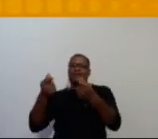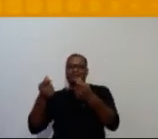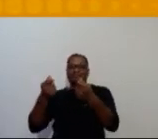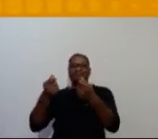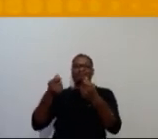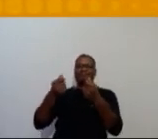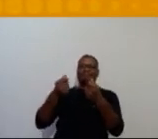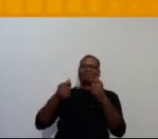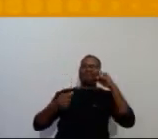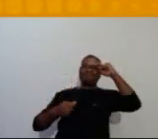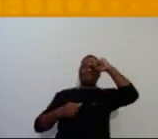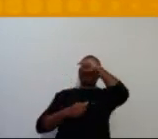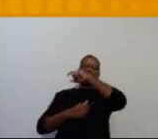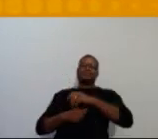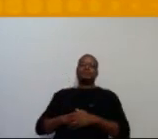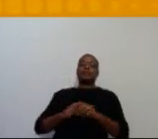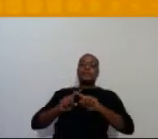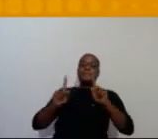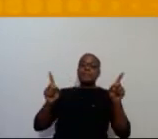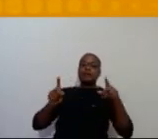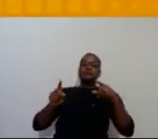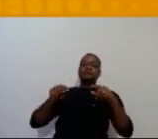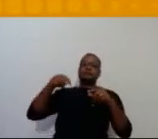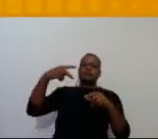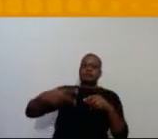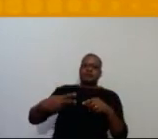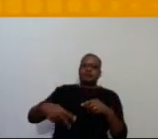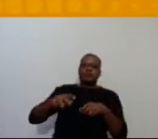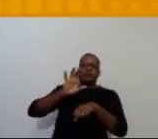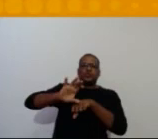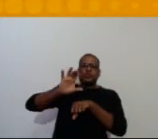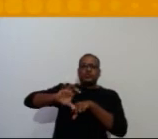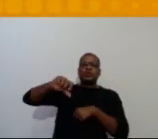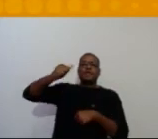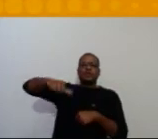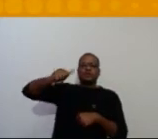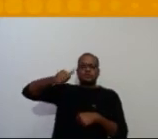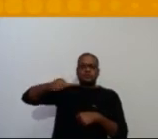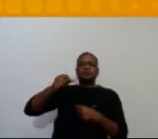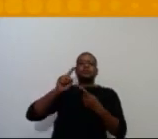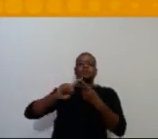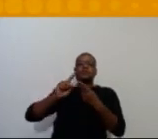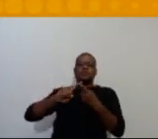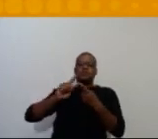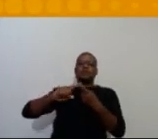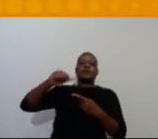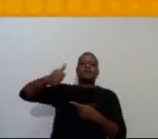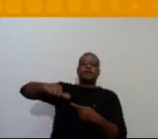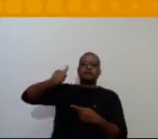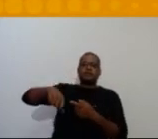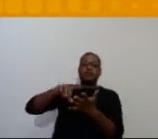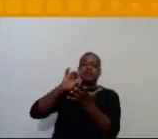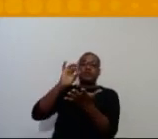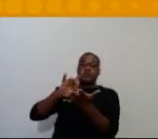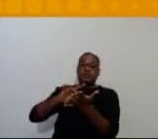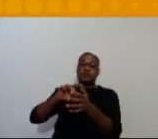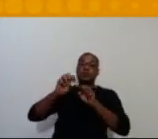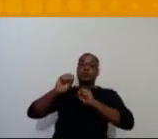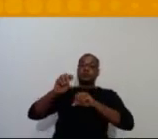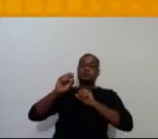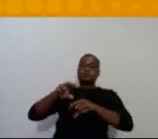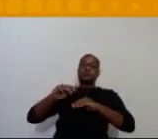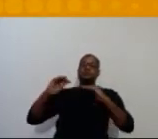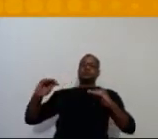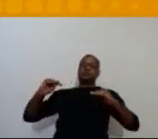dos nossos cursos e pela avaliação que é feita oficial da educação superior do SENAC, a educação superior que o